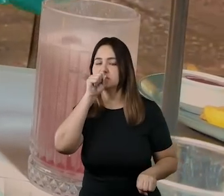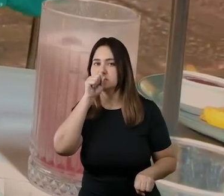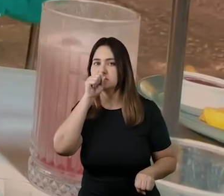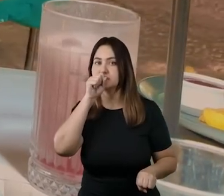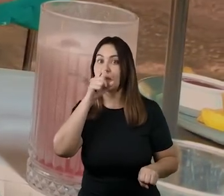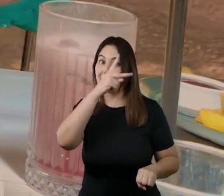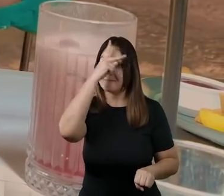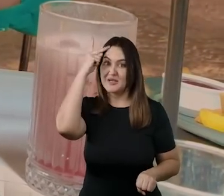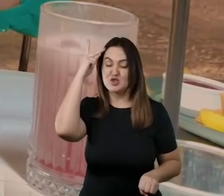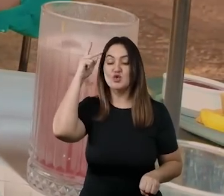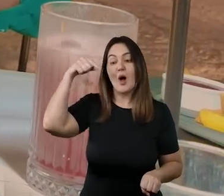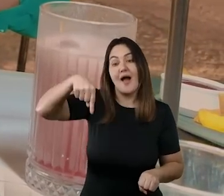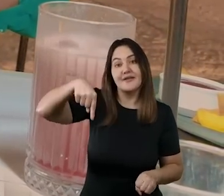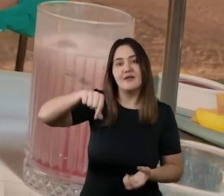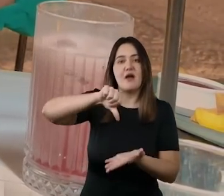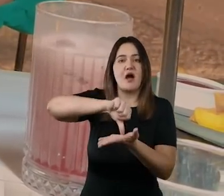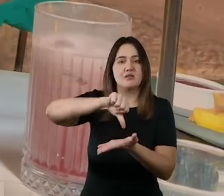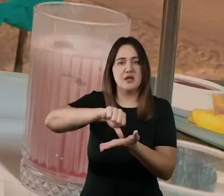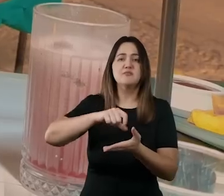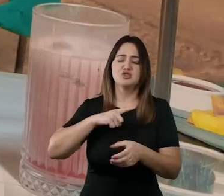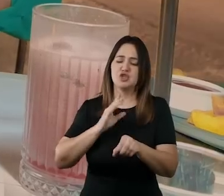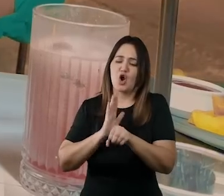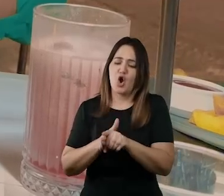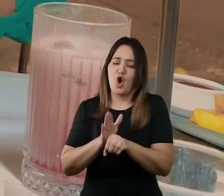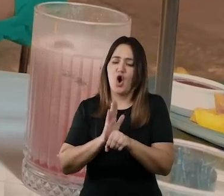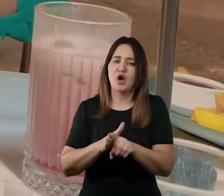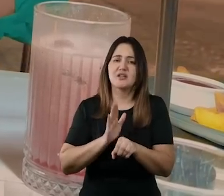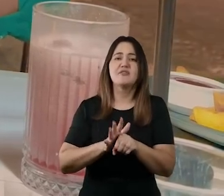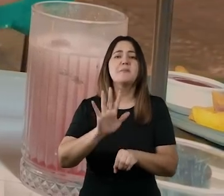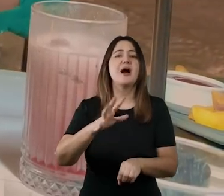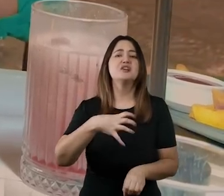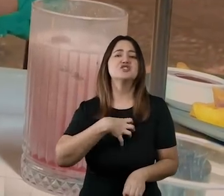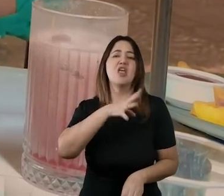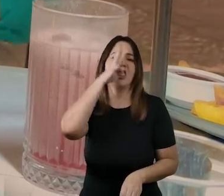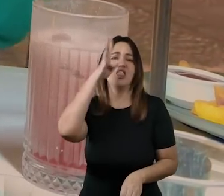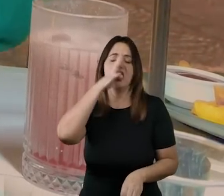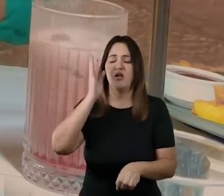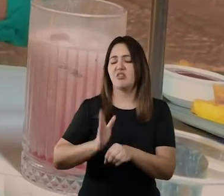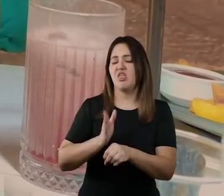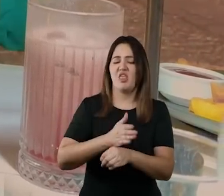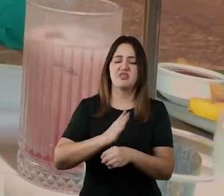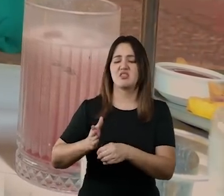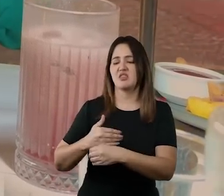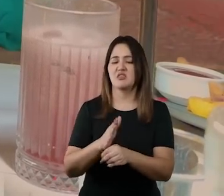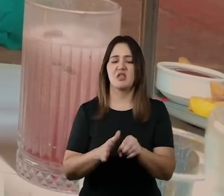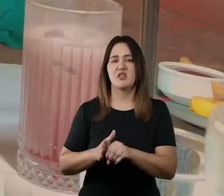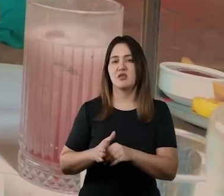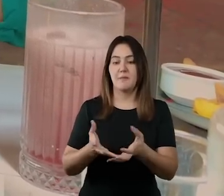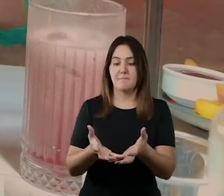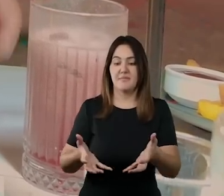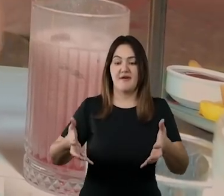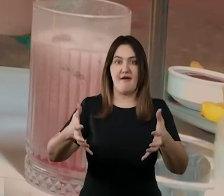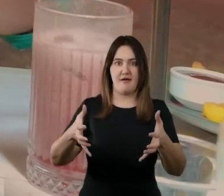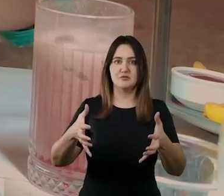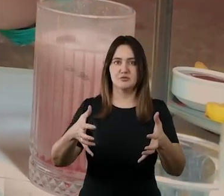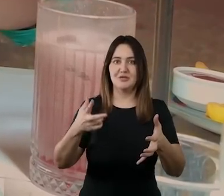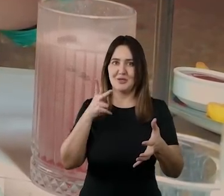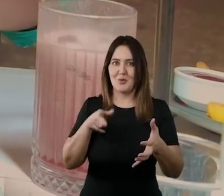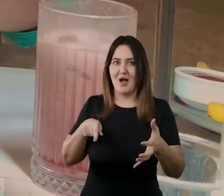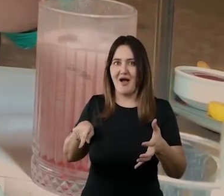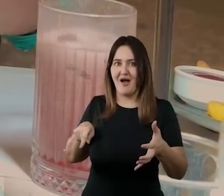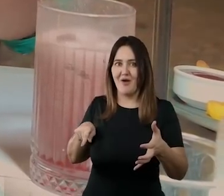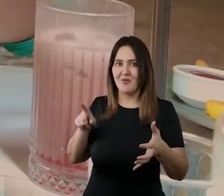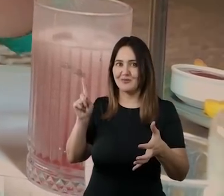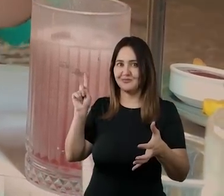Atenas até cortavam os alimentos, mas também cortavam de maneira grosseira, colocavam num prato fundo. Aqui nós